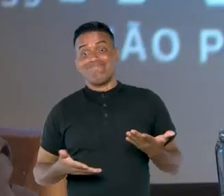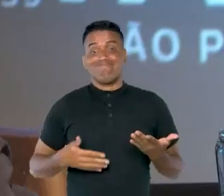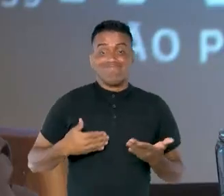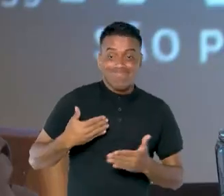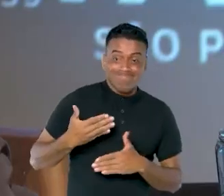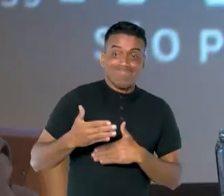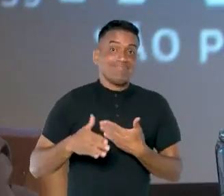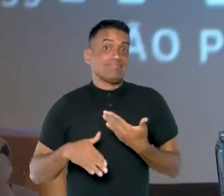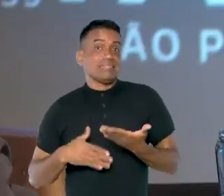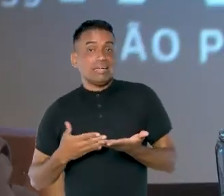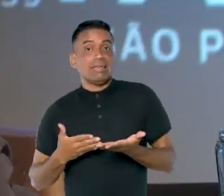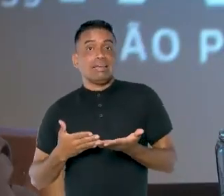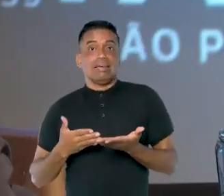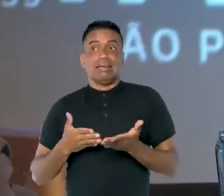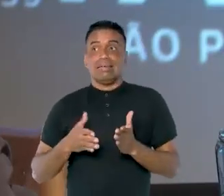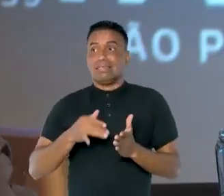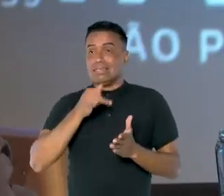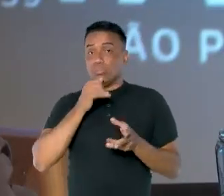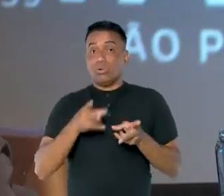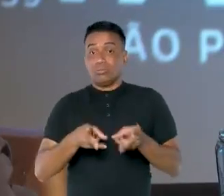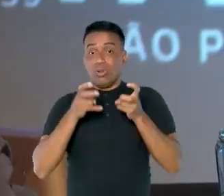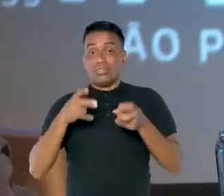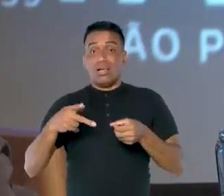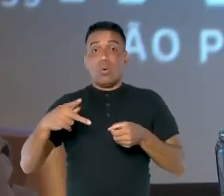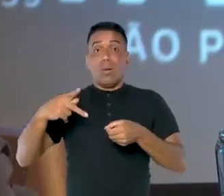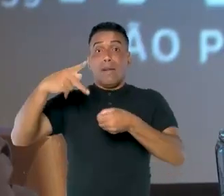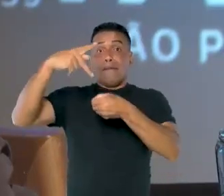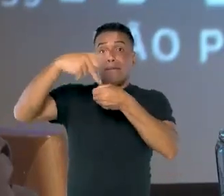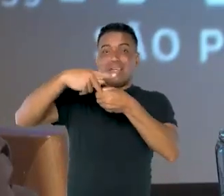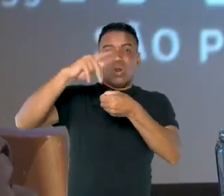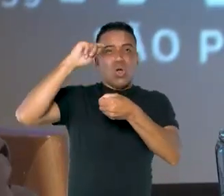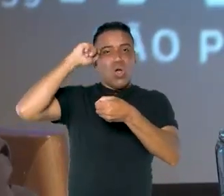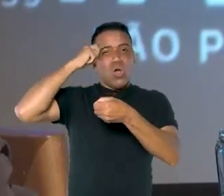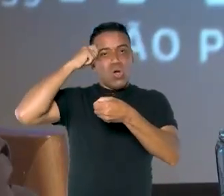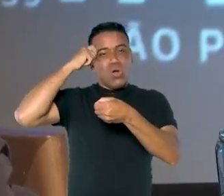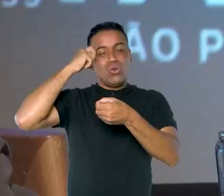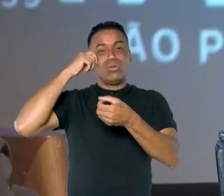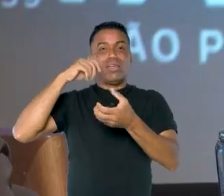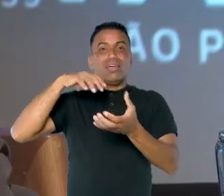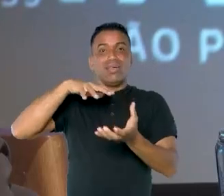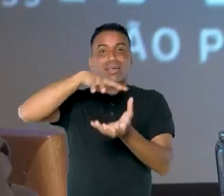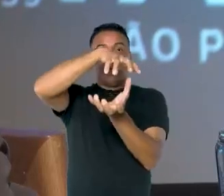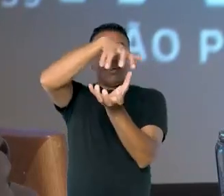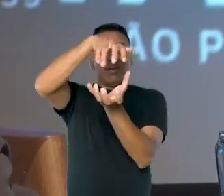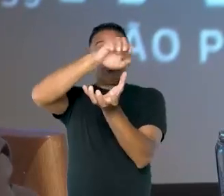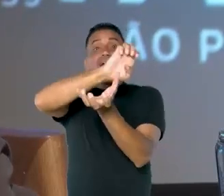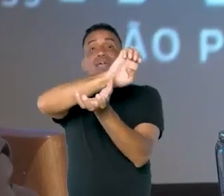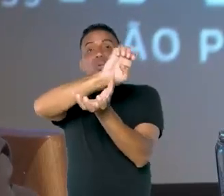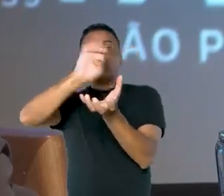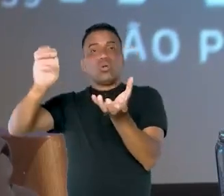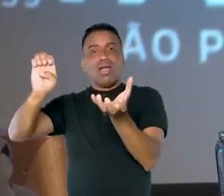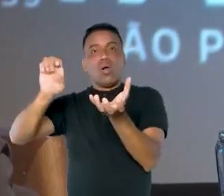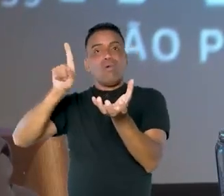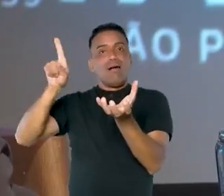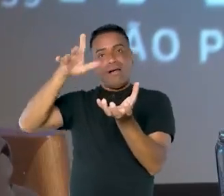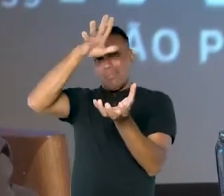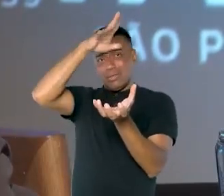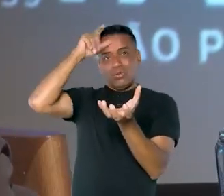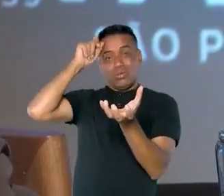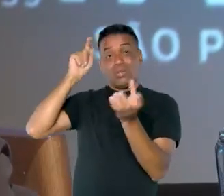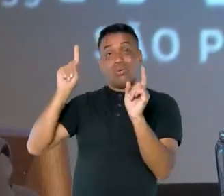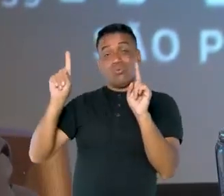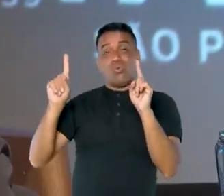numa direção da exploração do petróleo na margem equatorial da Amazônia. Isso significa uma contradição.